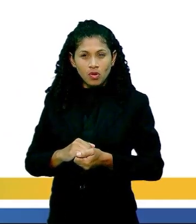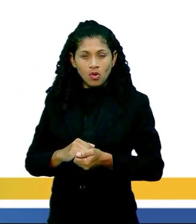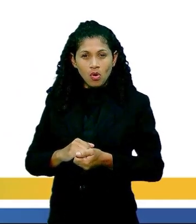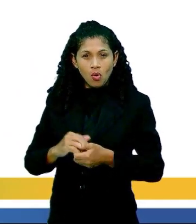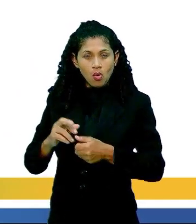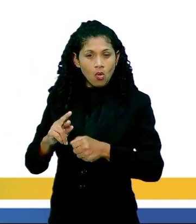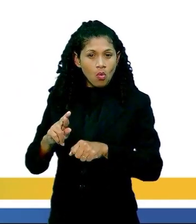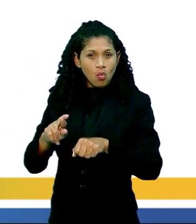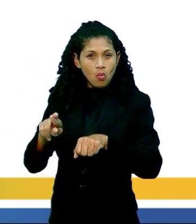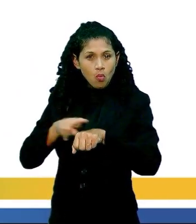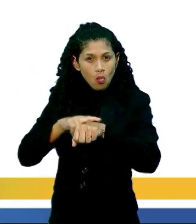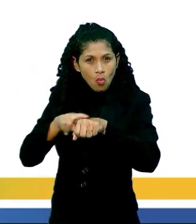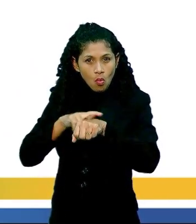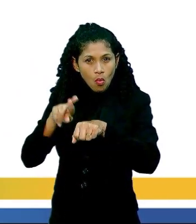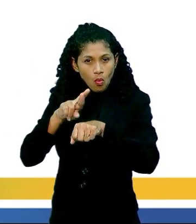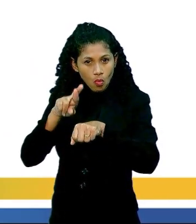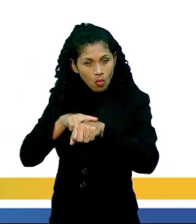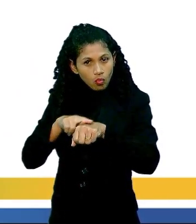tem um J em cima.